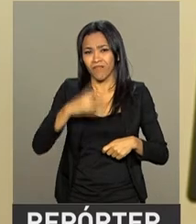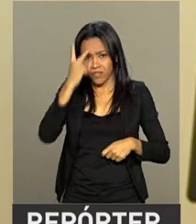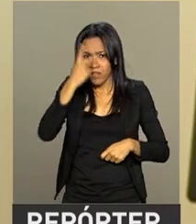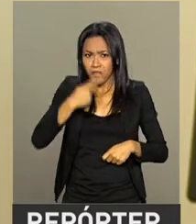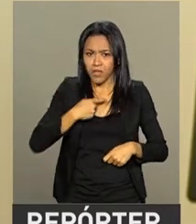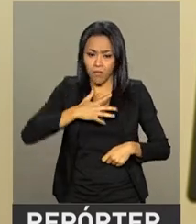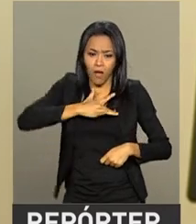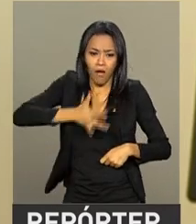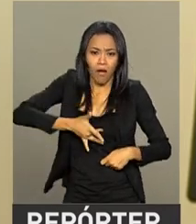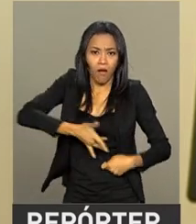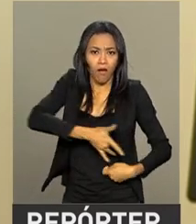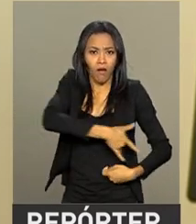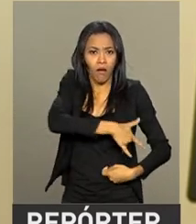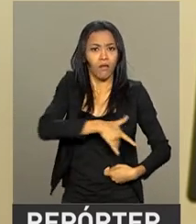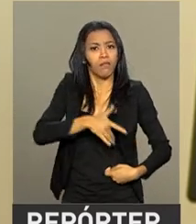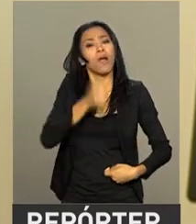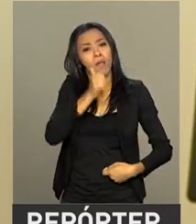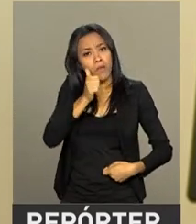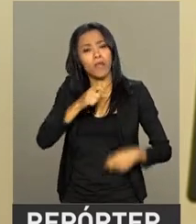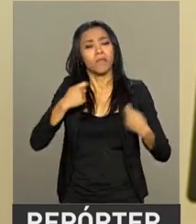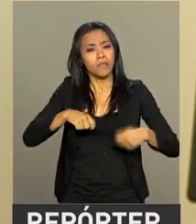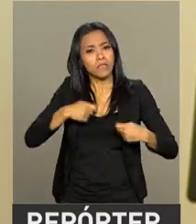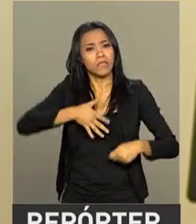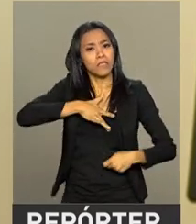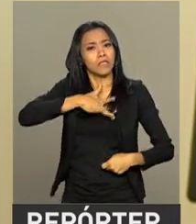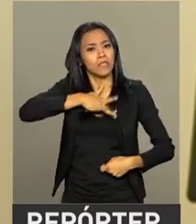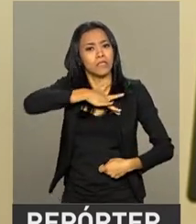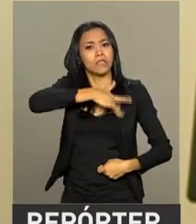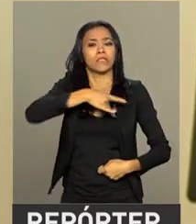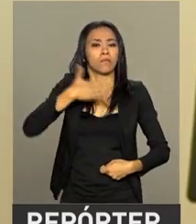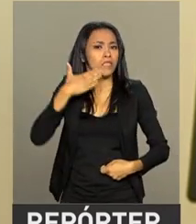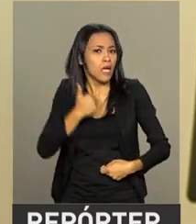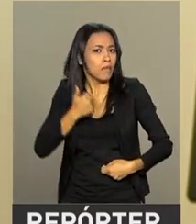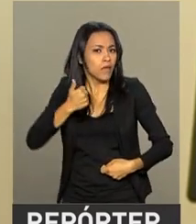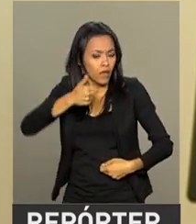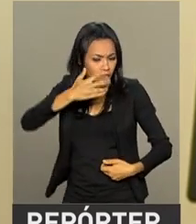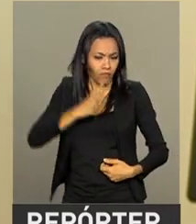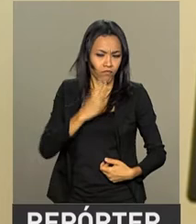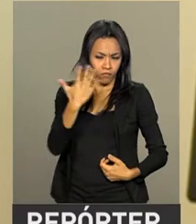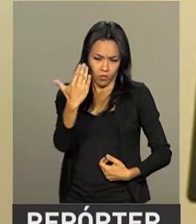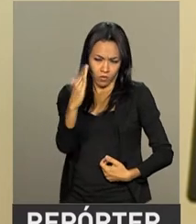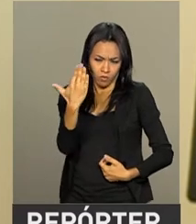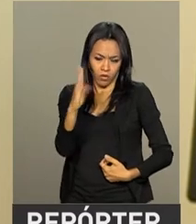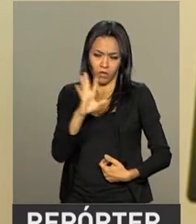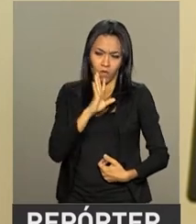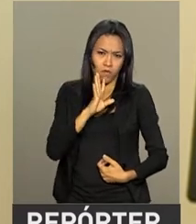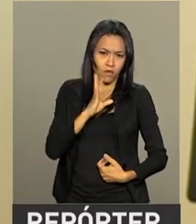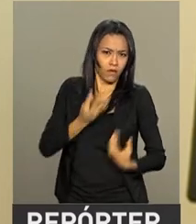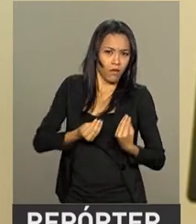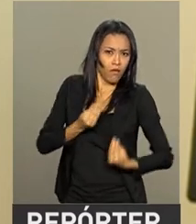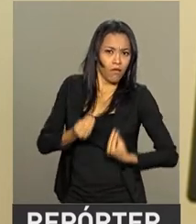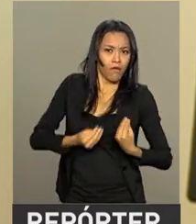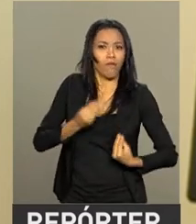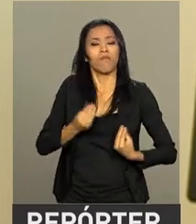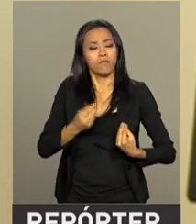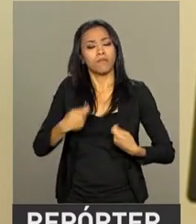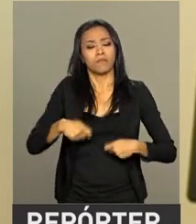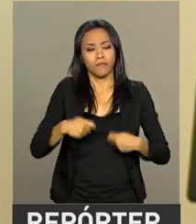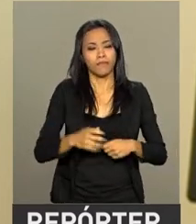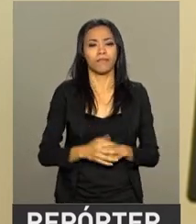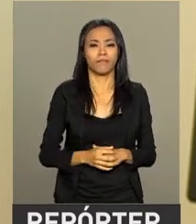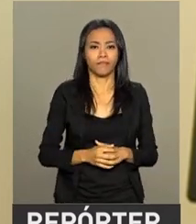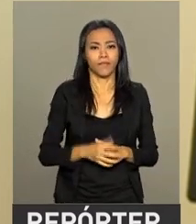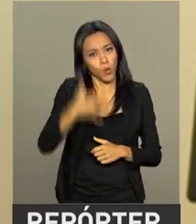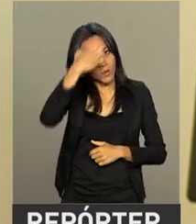mas não quer dizer que a mulher não devo ao pátio próprias mãos se conheceram em seu próprio corpo que sentimos de uma conscientização